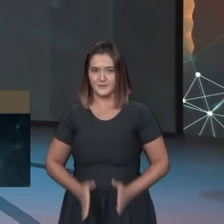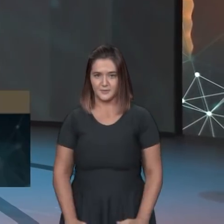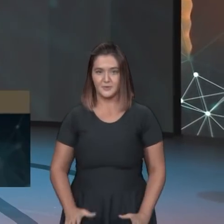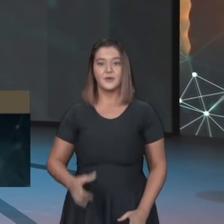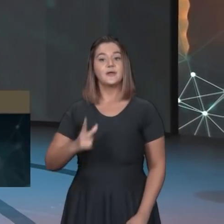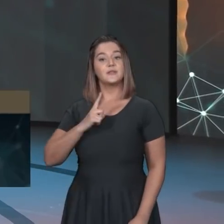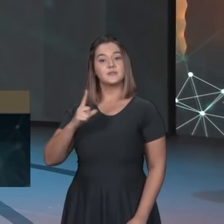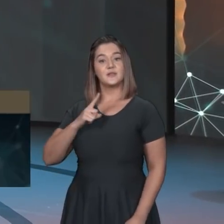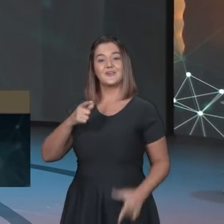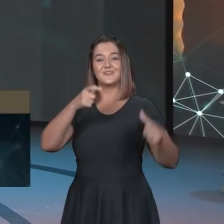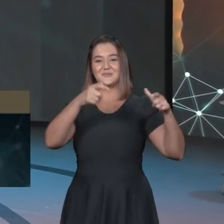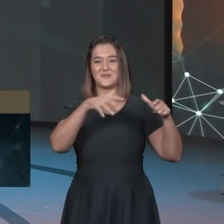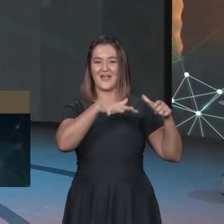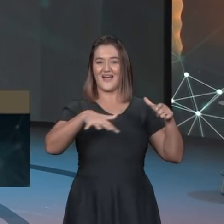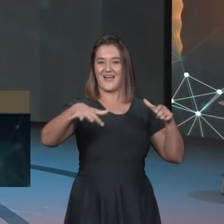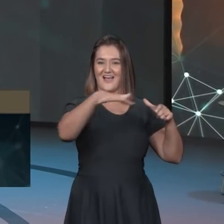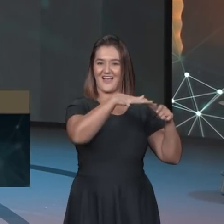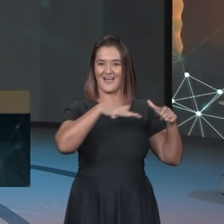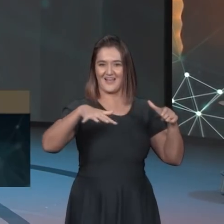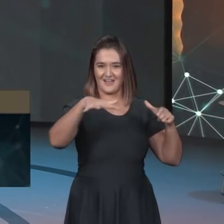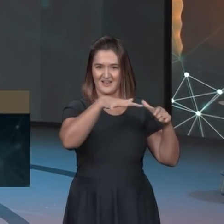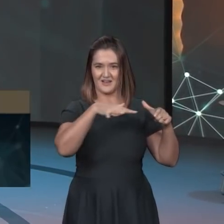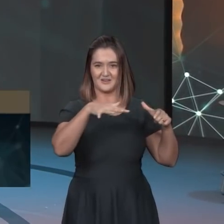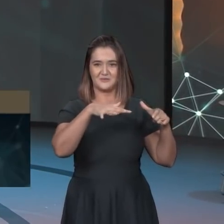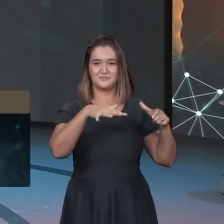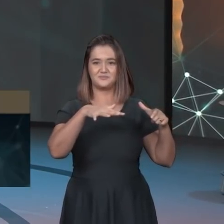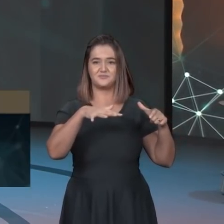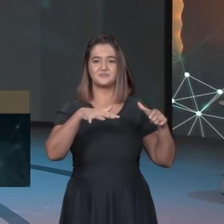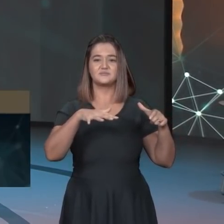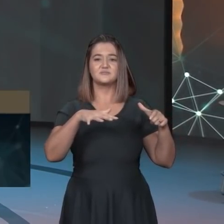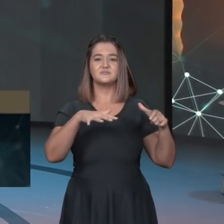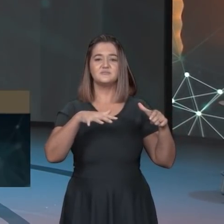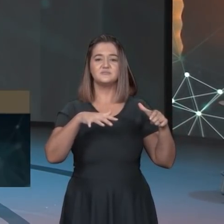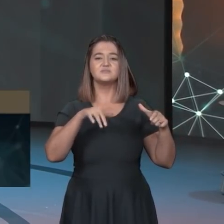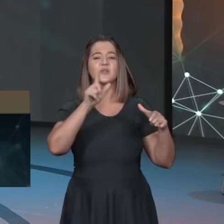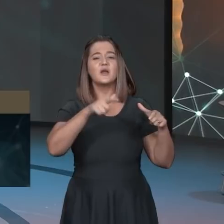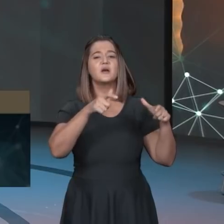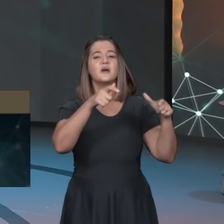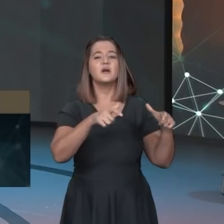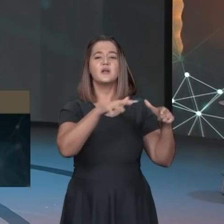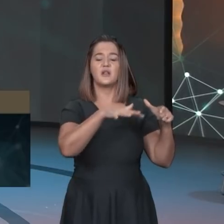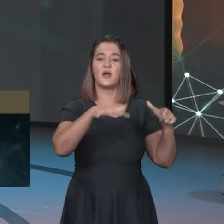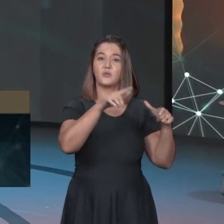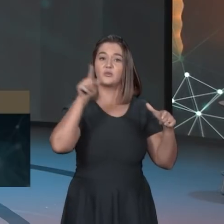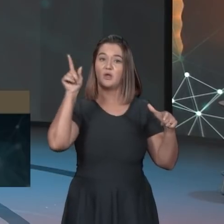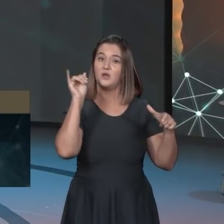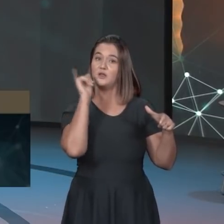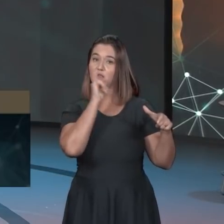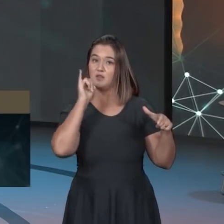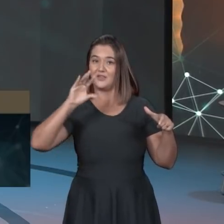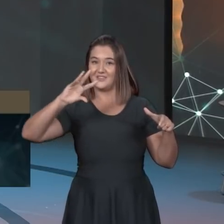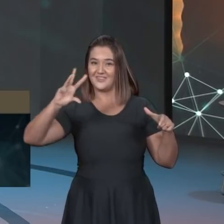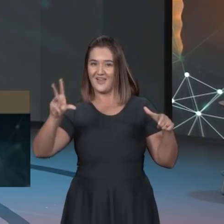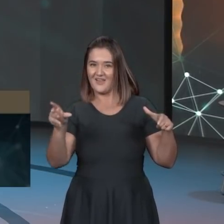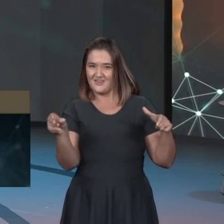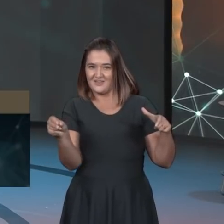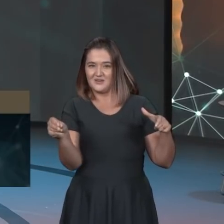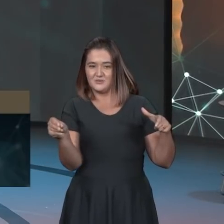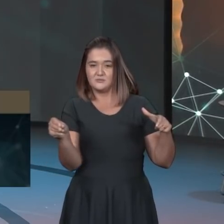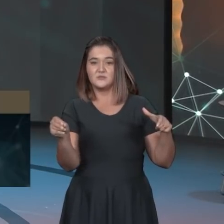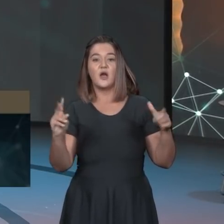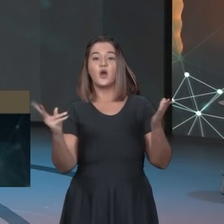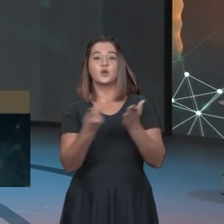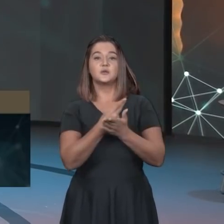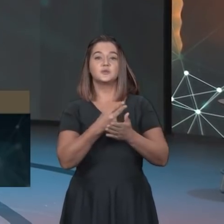Torre Argentina, que não tem nada a ver com a nossa Argentina aqui no Brasil, mas é na Itália, foram nessas escadarias aqui que